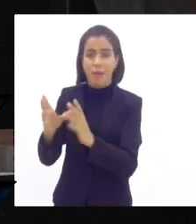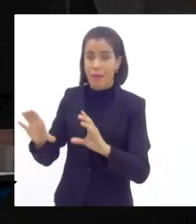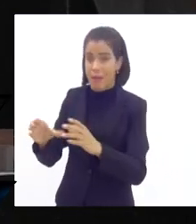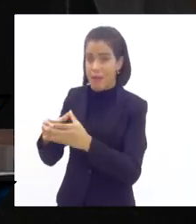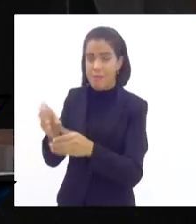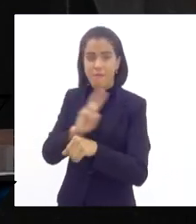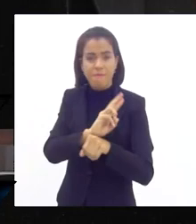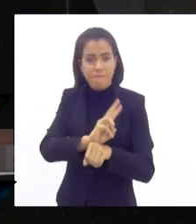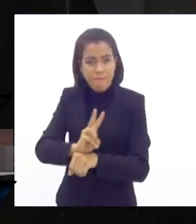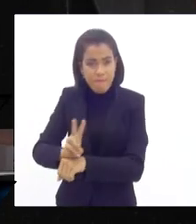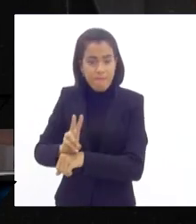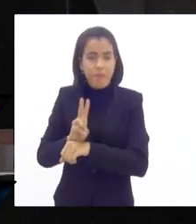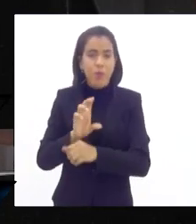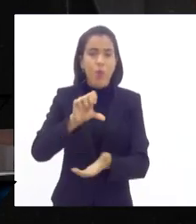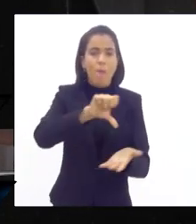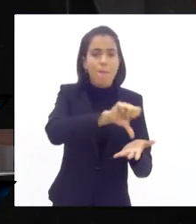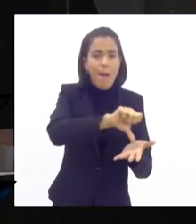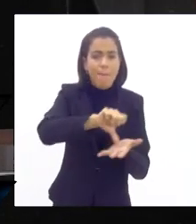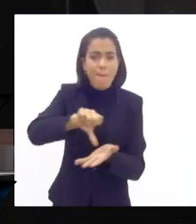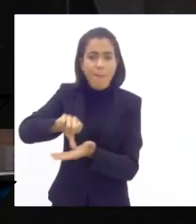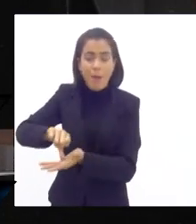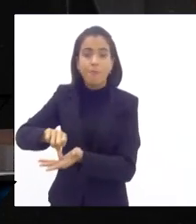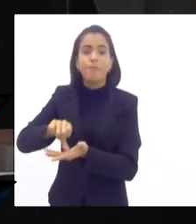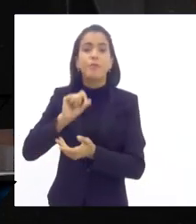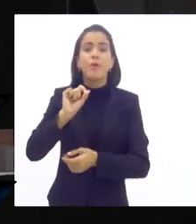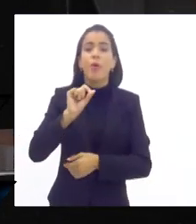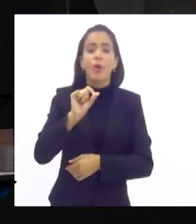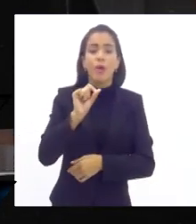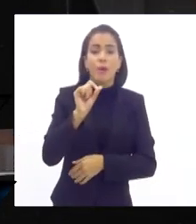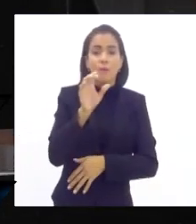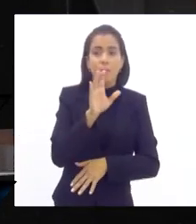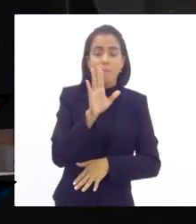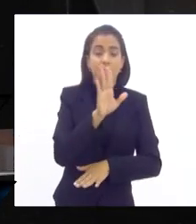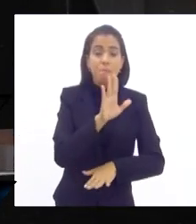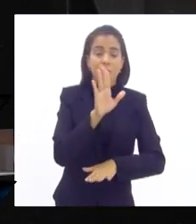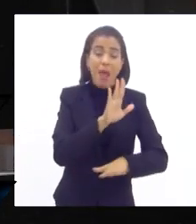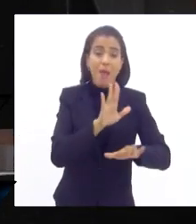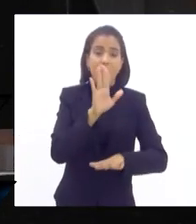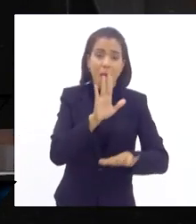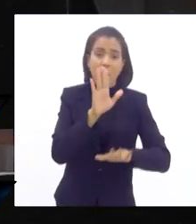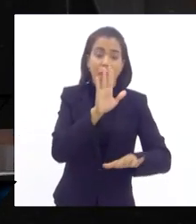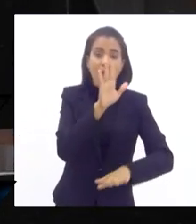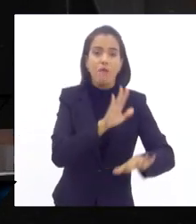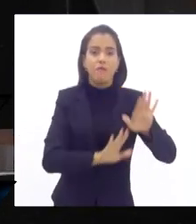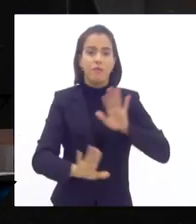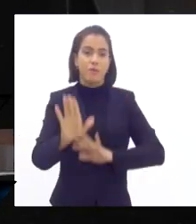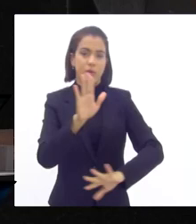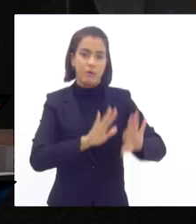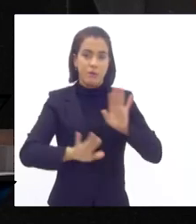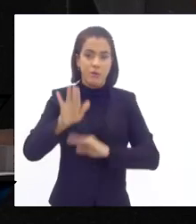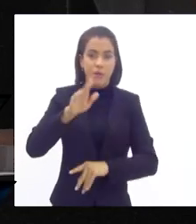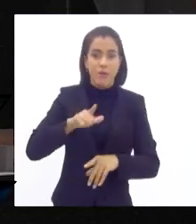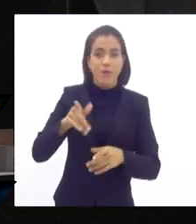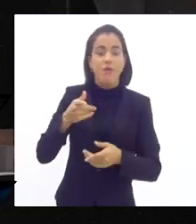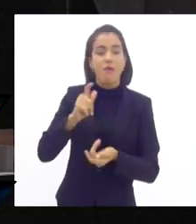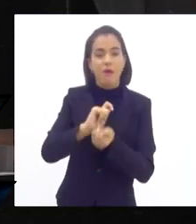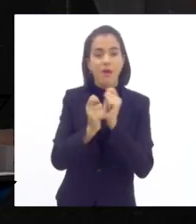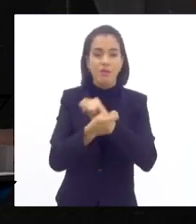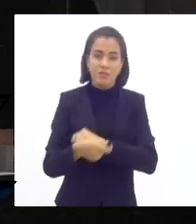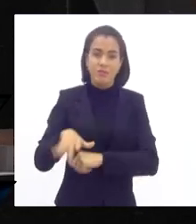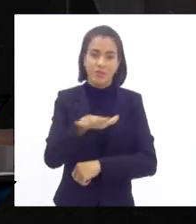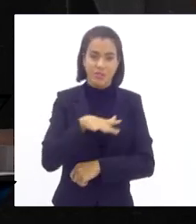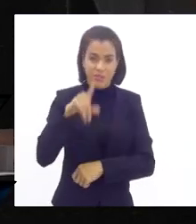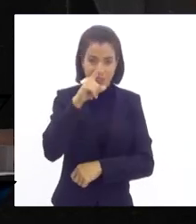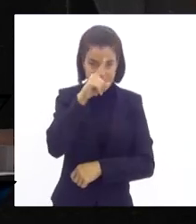nos pontos de concentração de manifestantes para prevenir ou corrigir situações de risco em